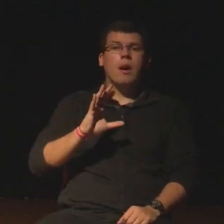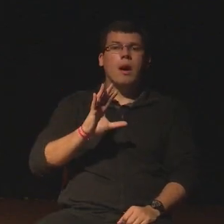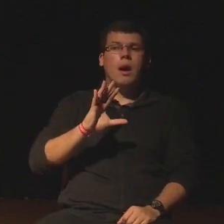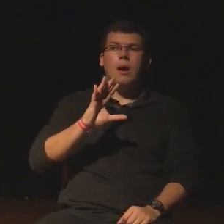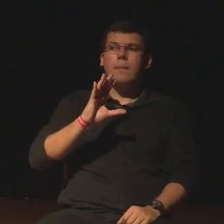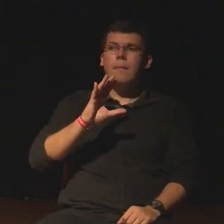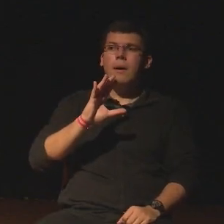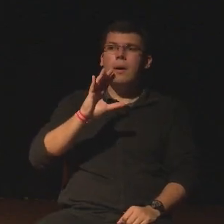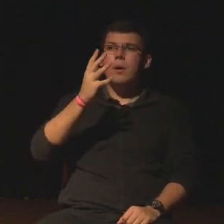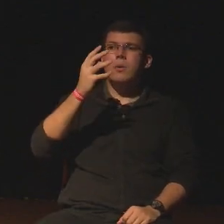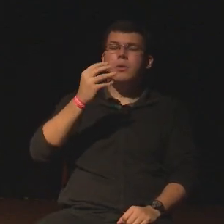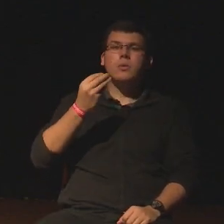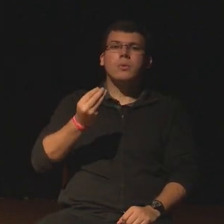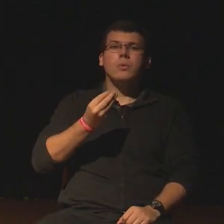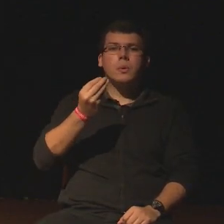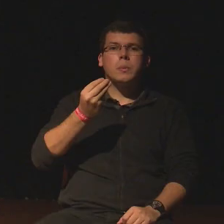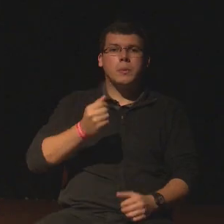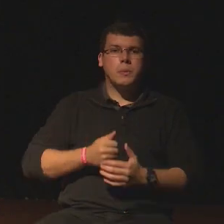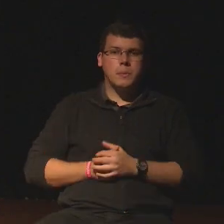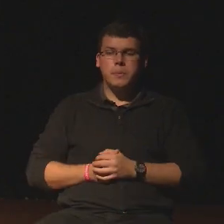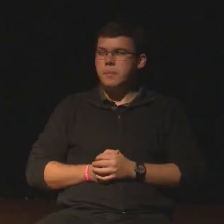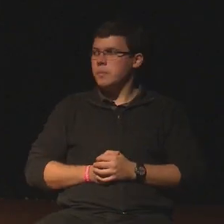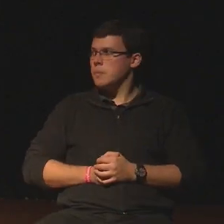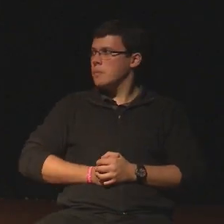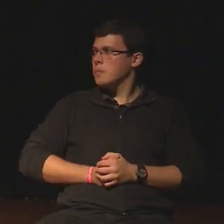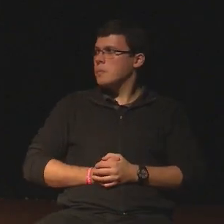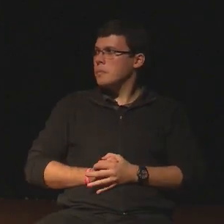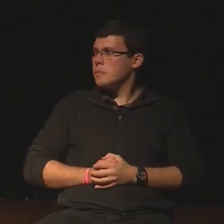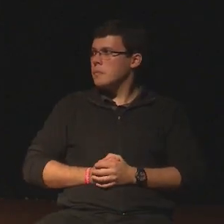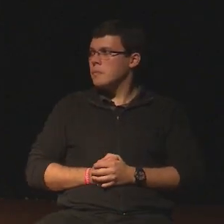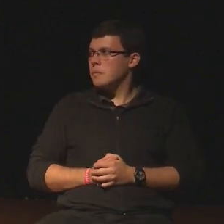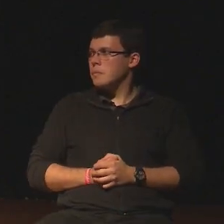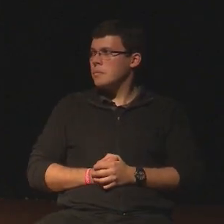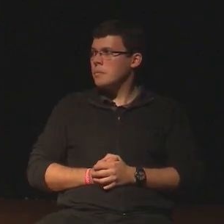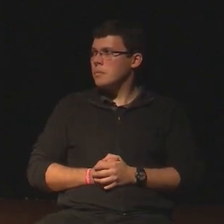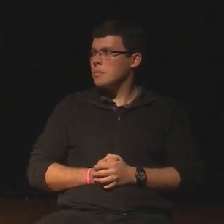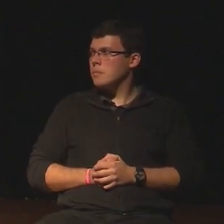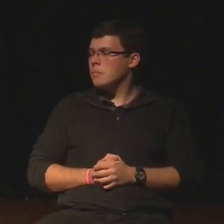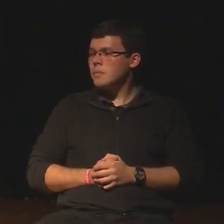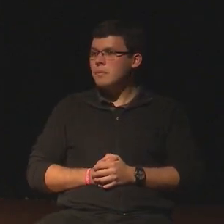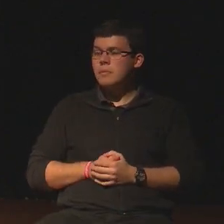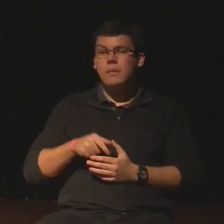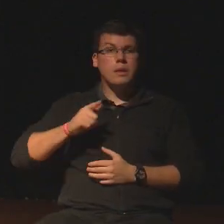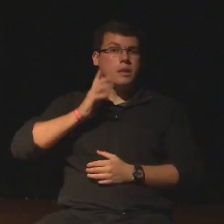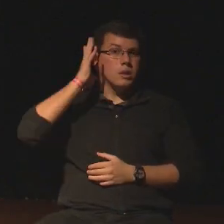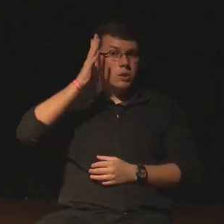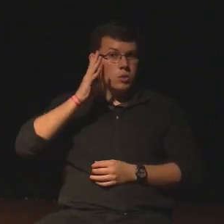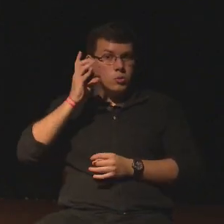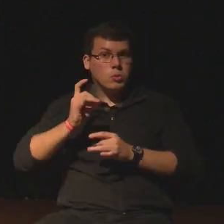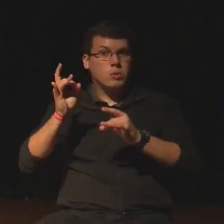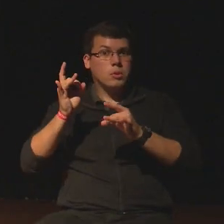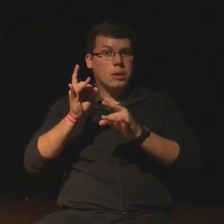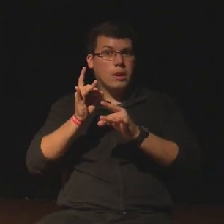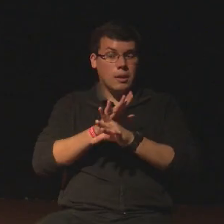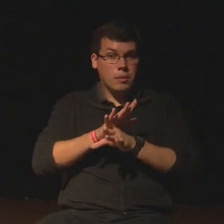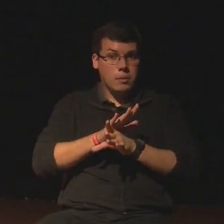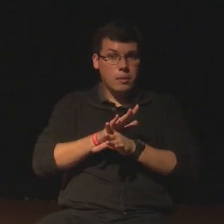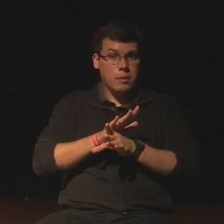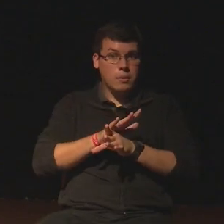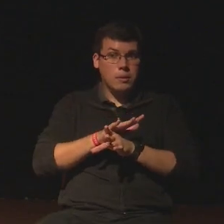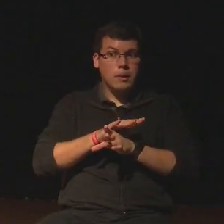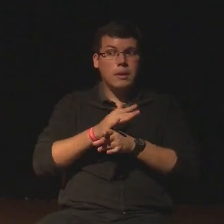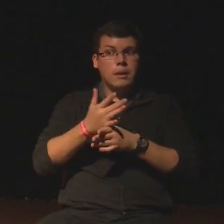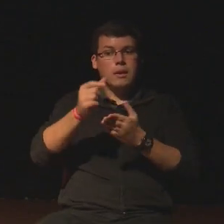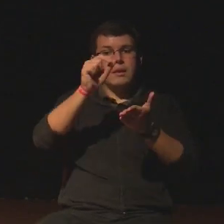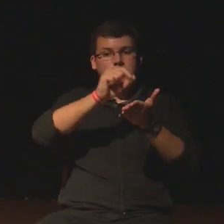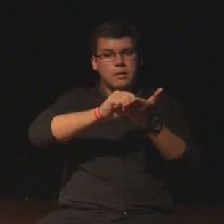levanta a mão, e isso vai acontecer até o momento da finalização das apresentações. Aí a gente encerra as inscrições.